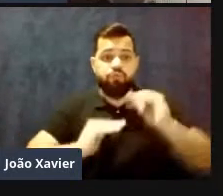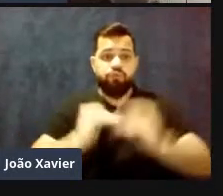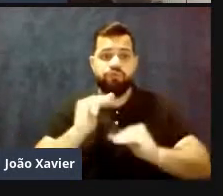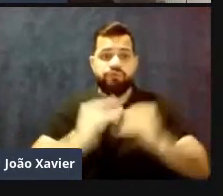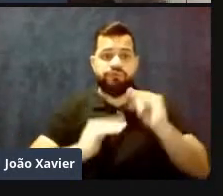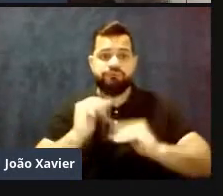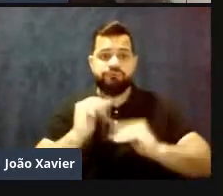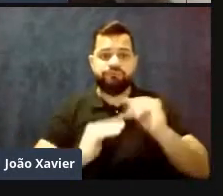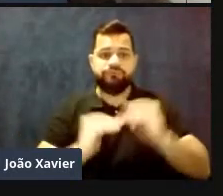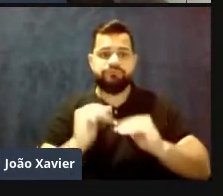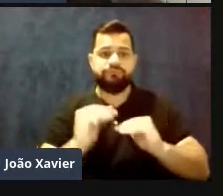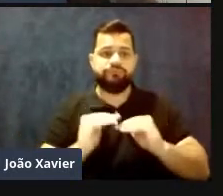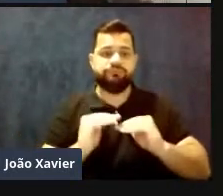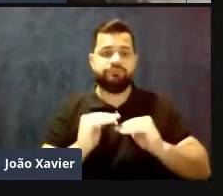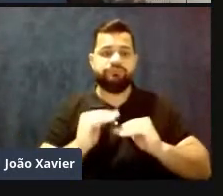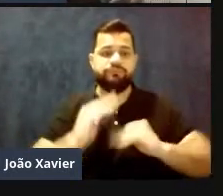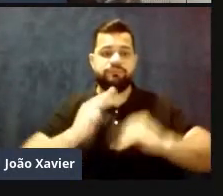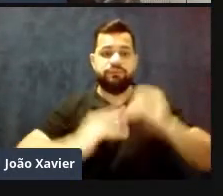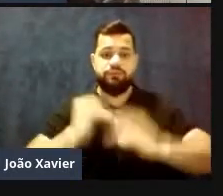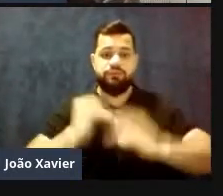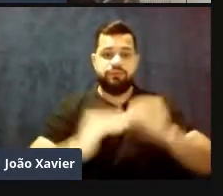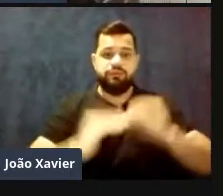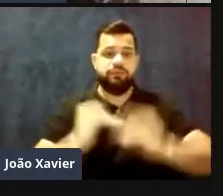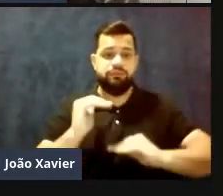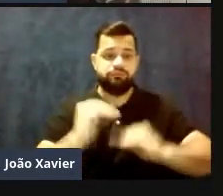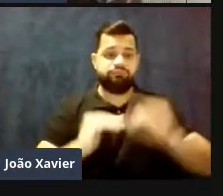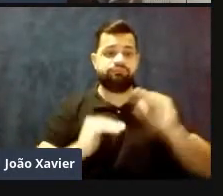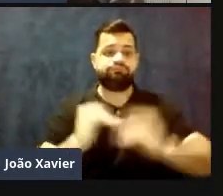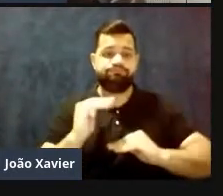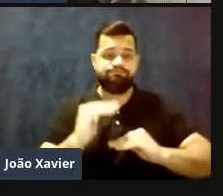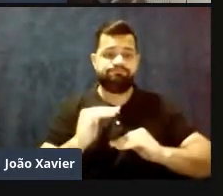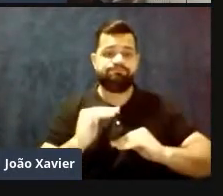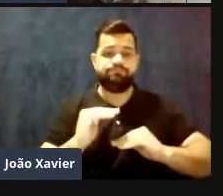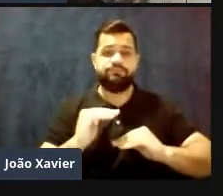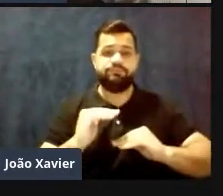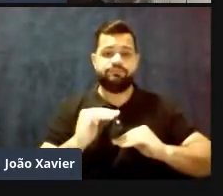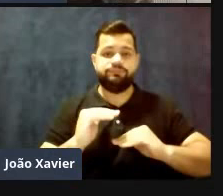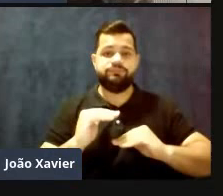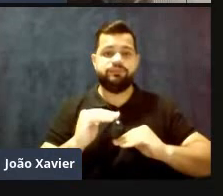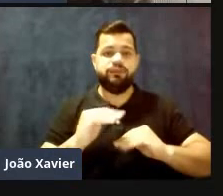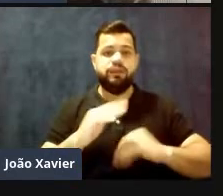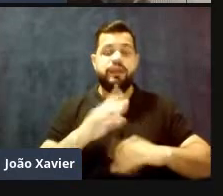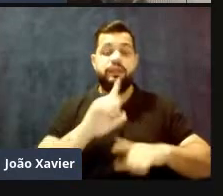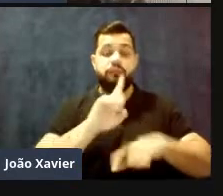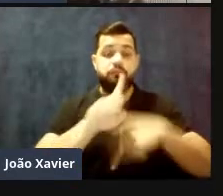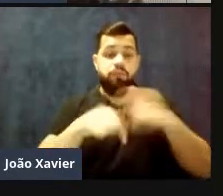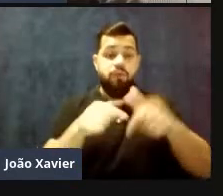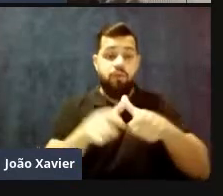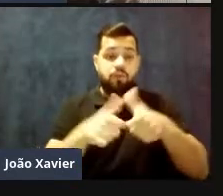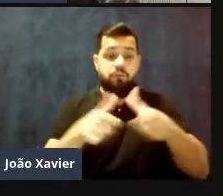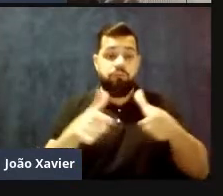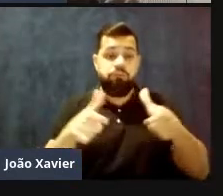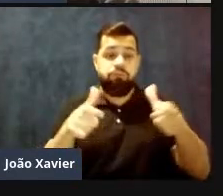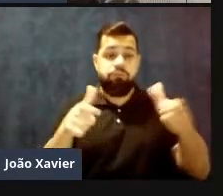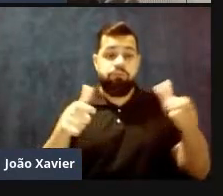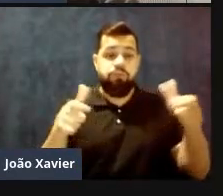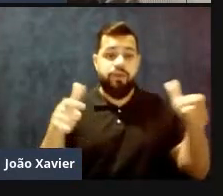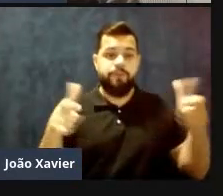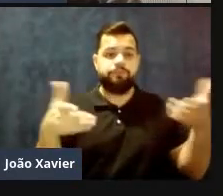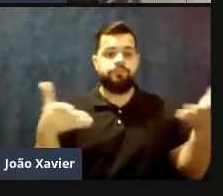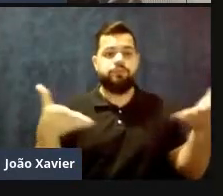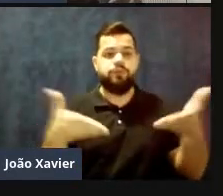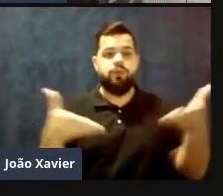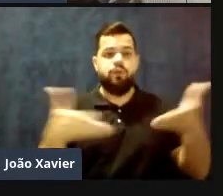rapidamente extrapolaram-se para a capacidade total da unidade, que era de 10 leitos ativos. Hoje nós temos aproximadamente